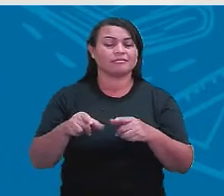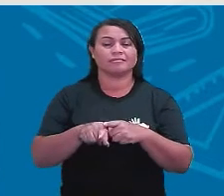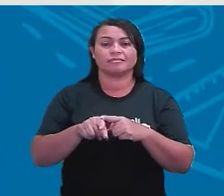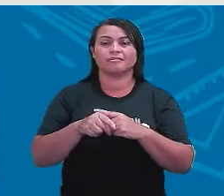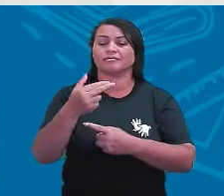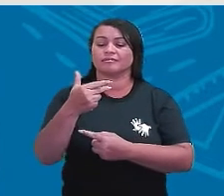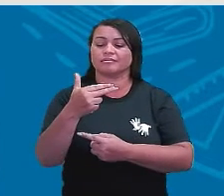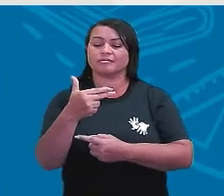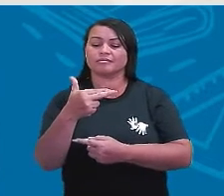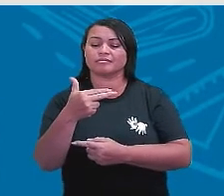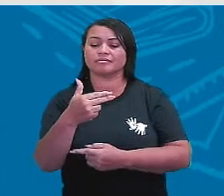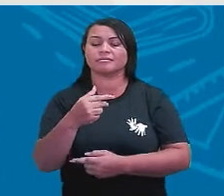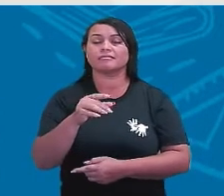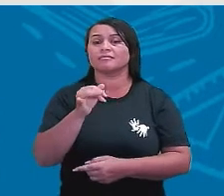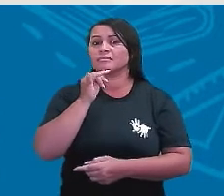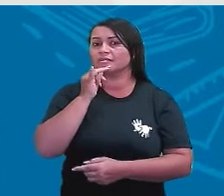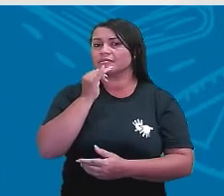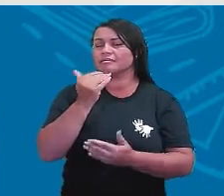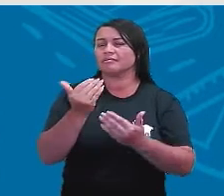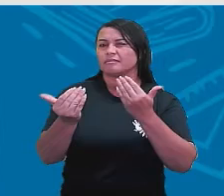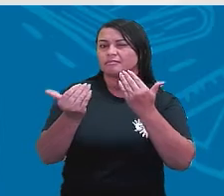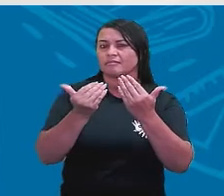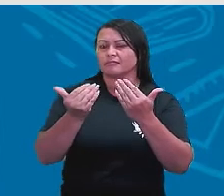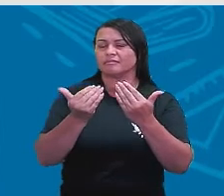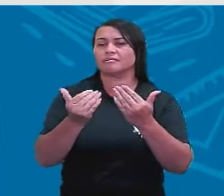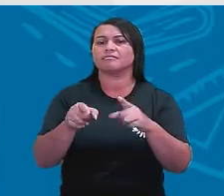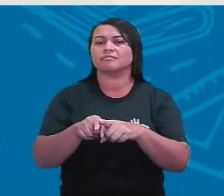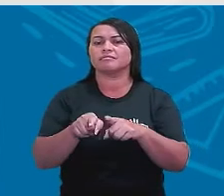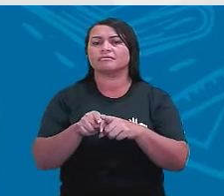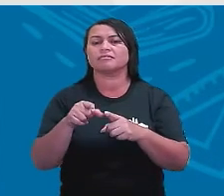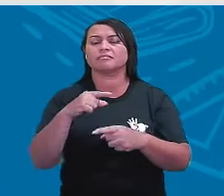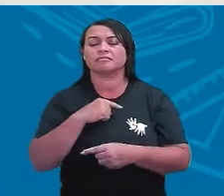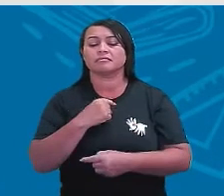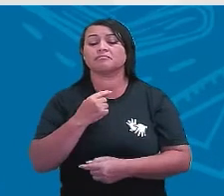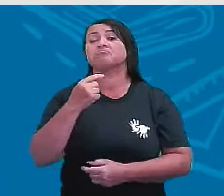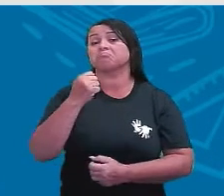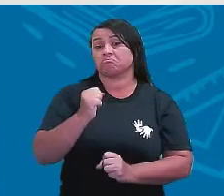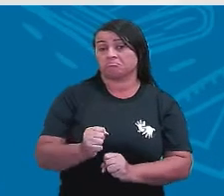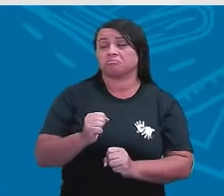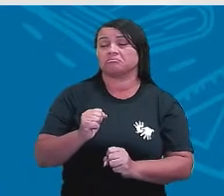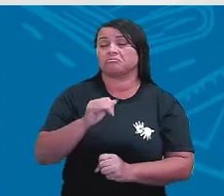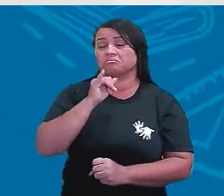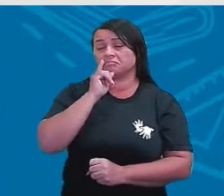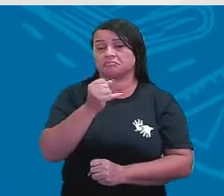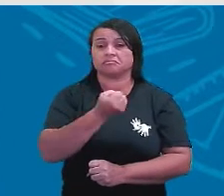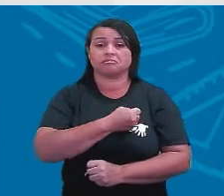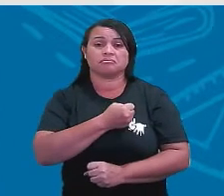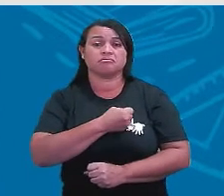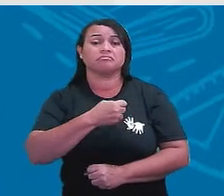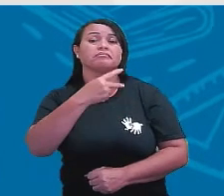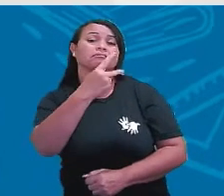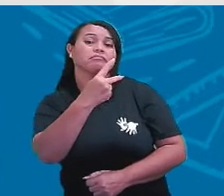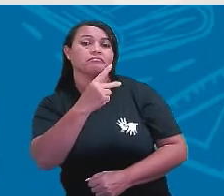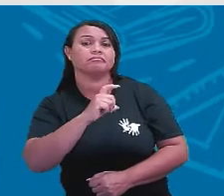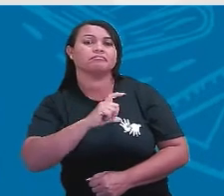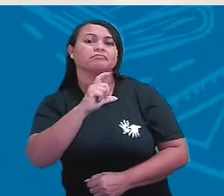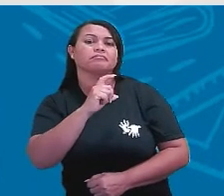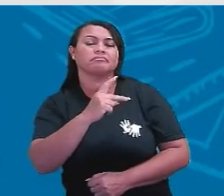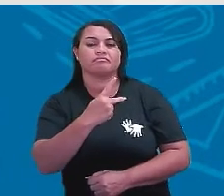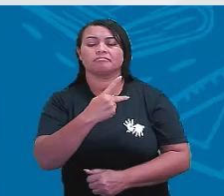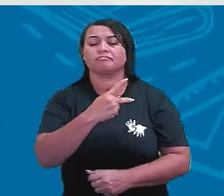né? Porque quando eu fazer a comparação, eu posso dizer que o número é maior que, menor